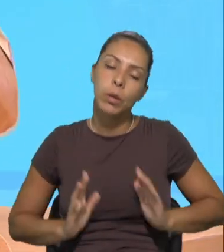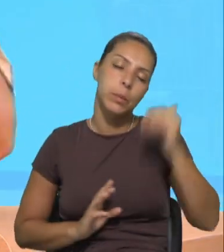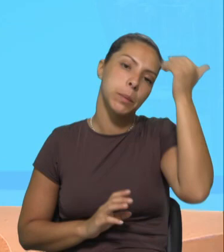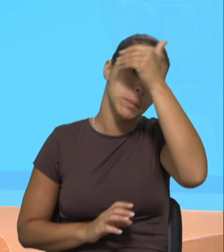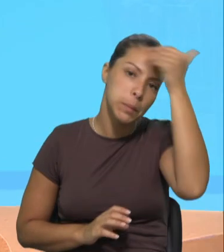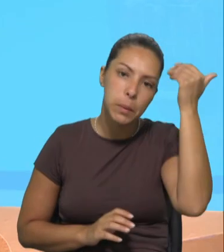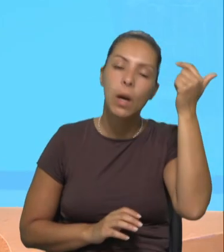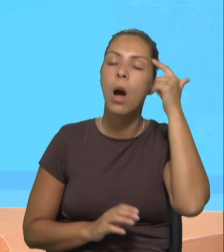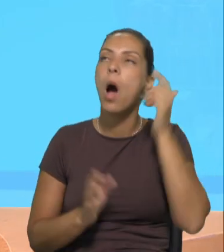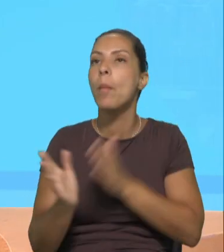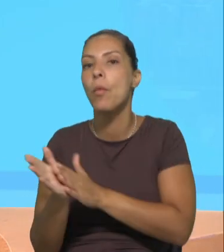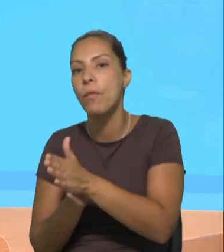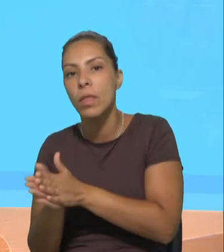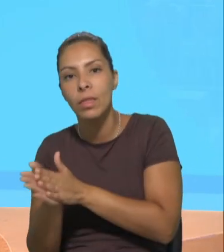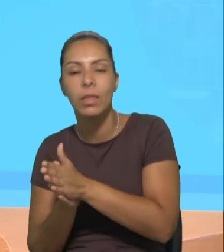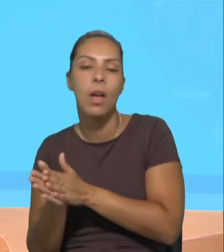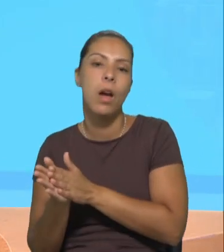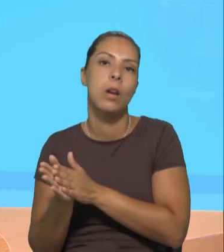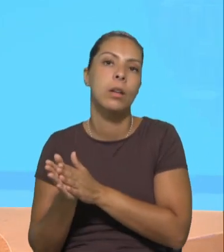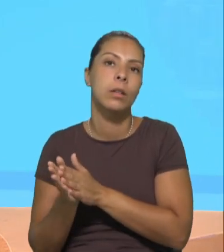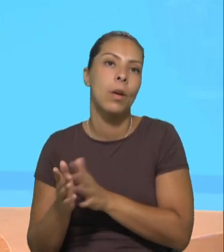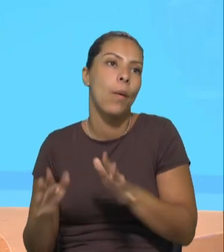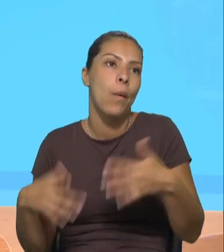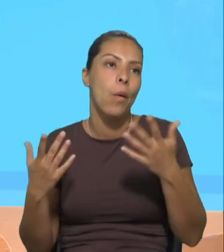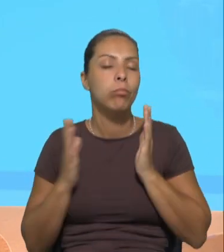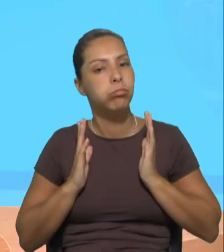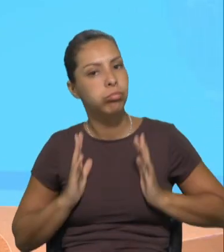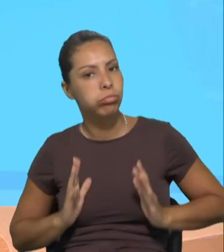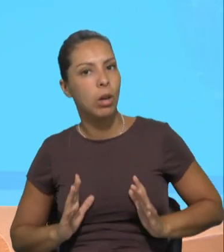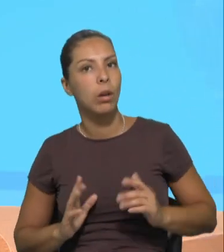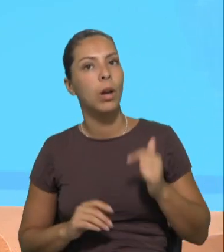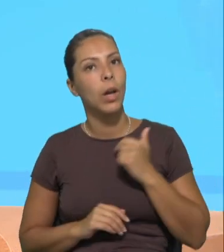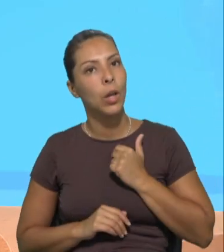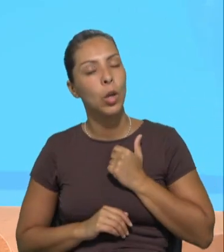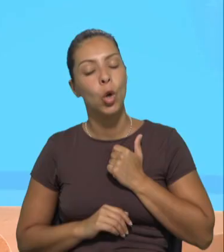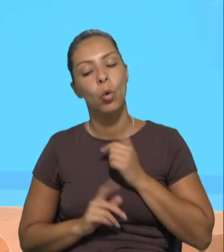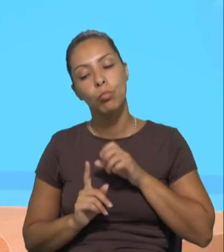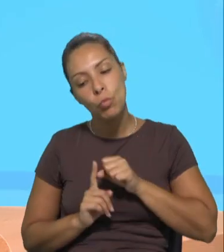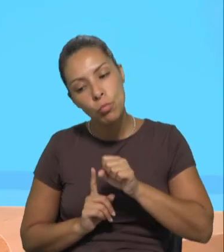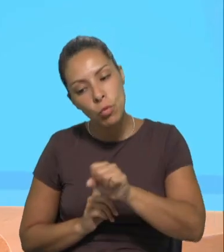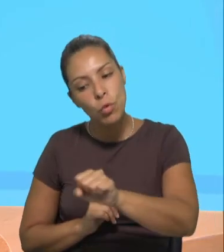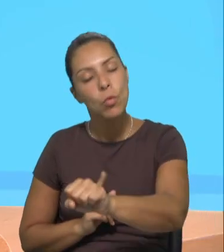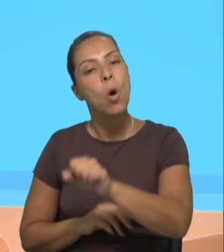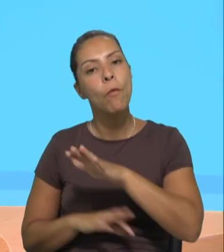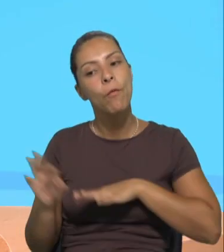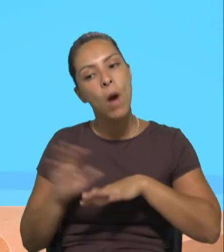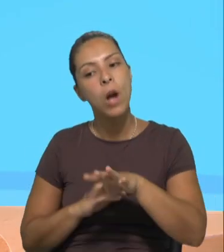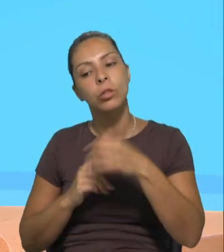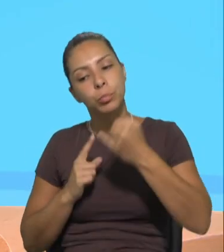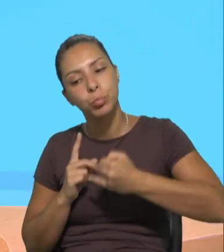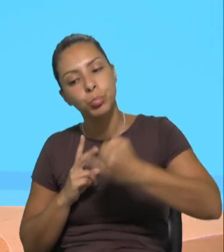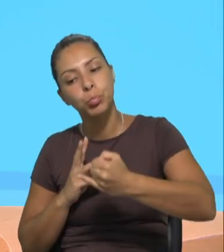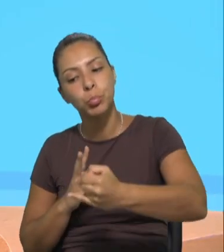gozar, vou enfim, estar tranquilo, porque eu vou cumprindo as normas que são necessárias cumprir, portanto posso